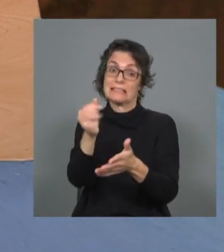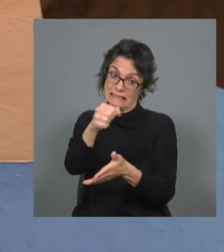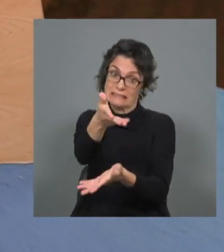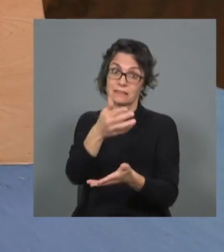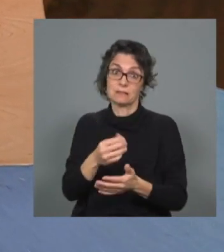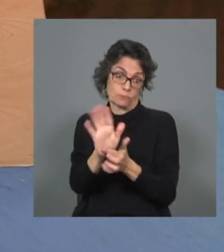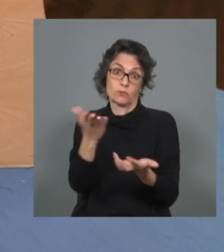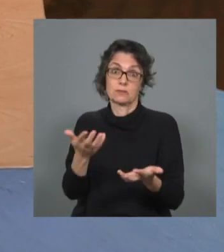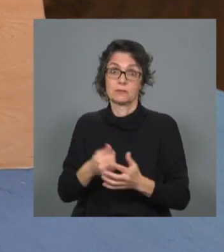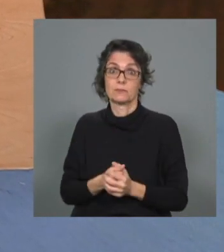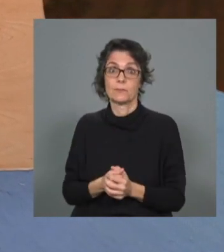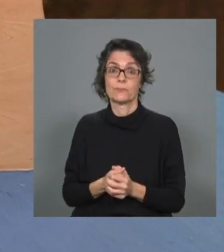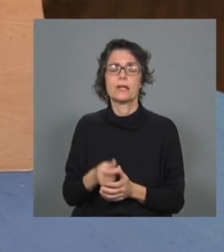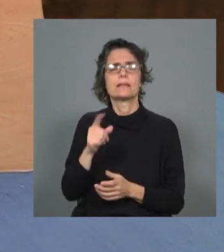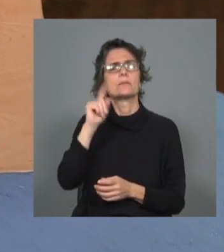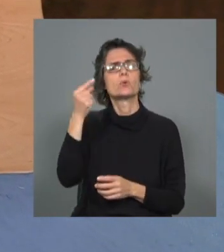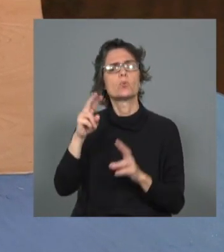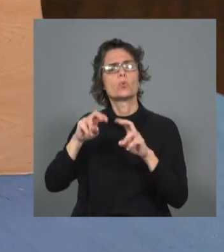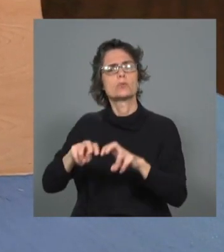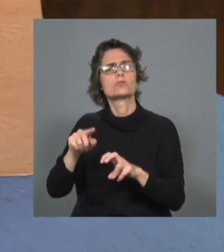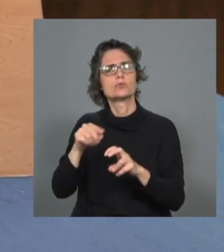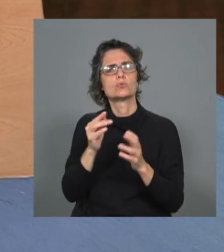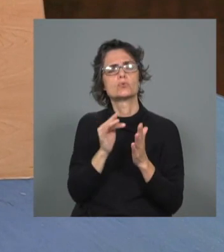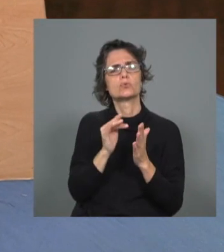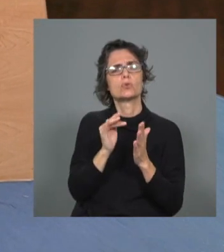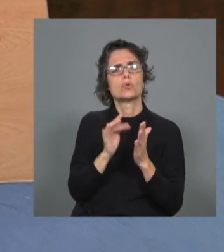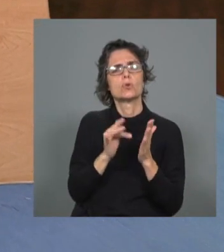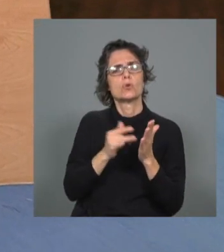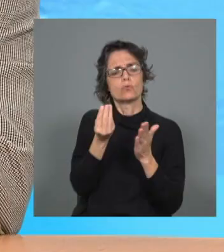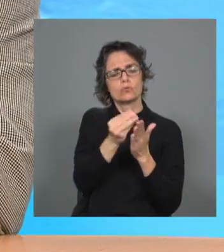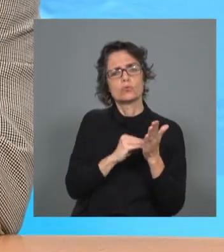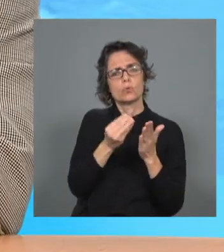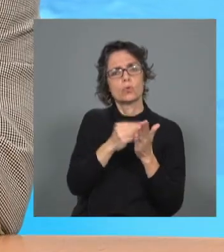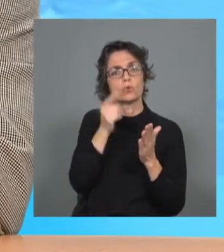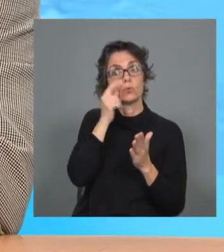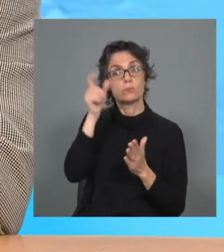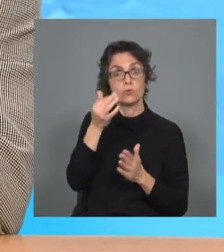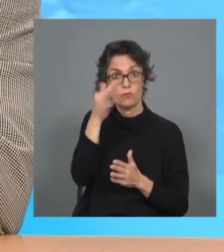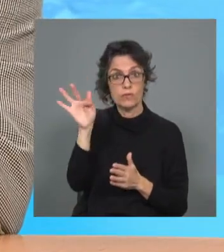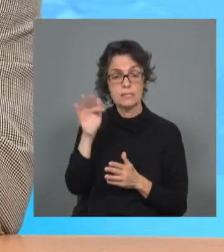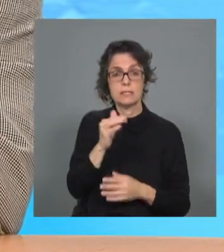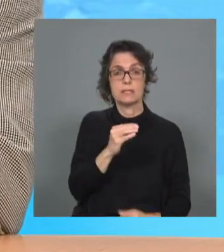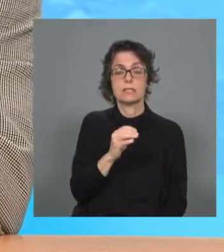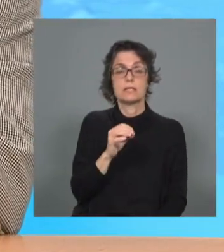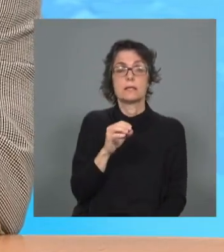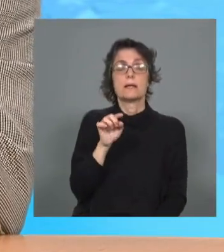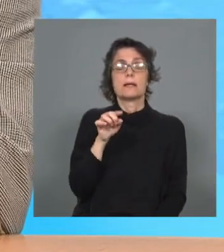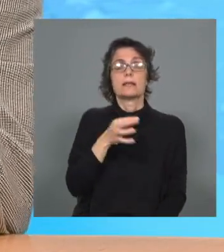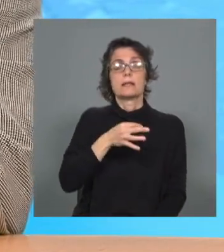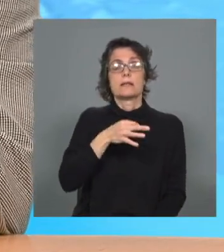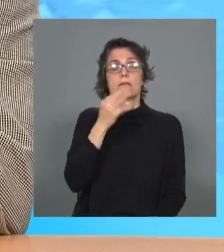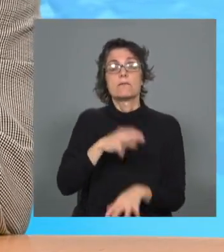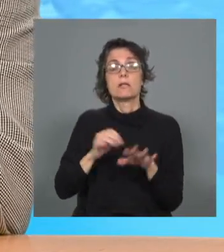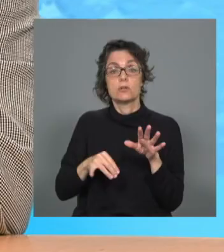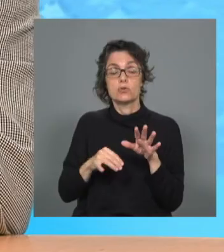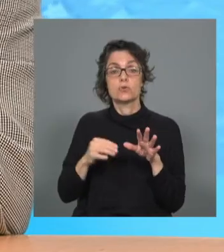apesar de... Há um estudo muito interessante de um autor francês, que é o Charles Messier, que ele faz uma análise das Jornadas Mundiais da Juventude do